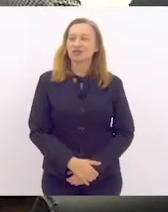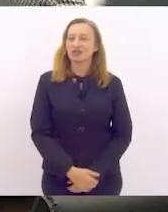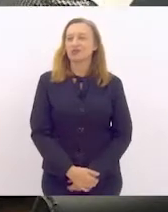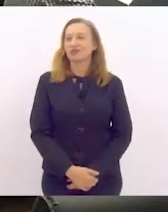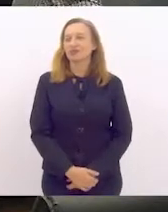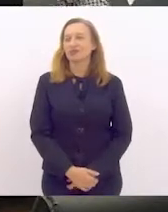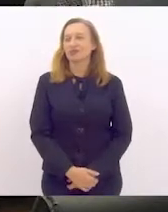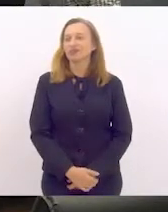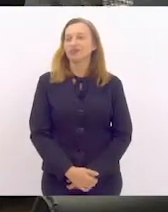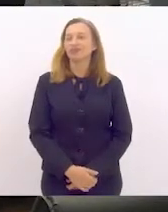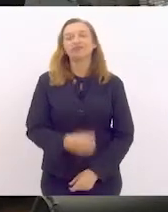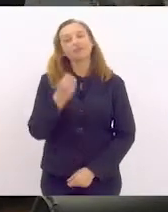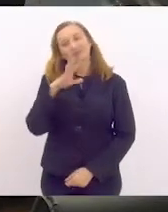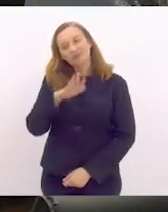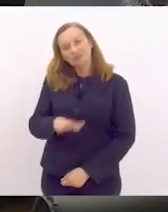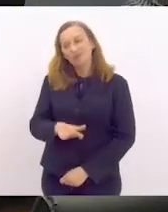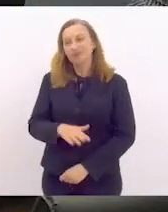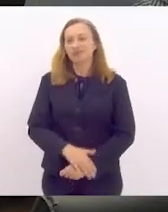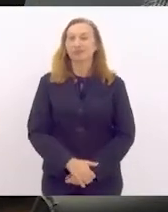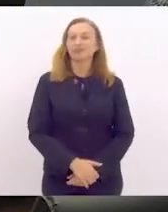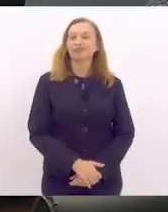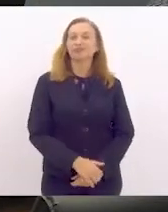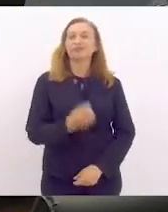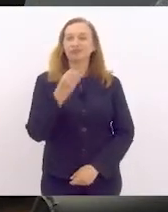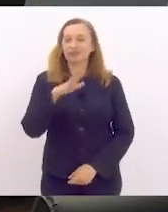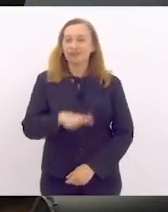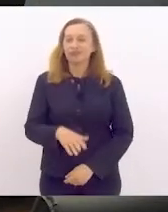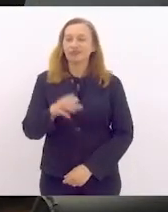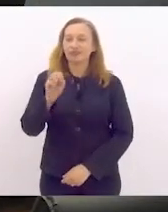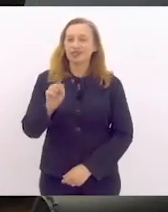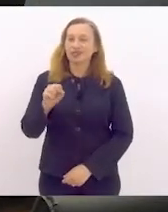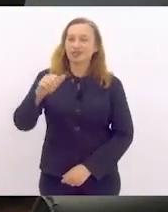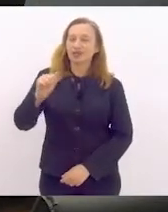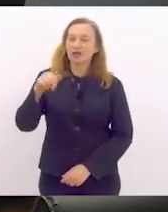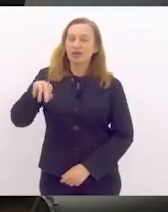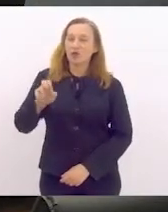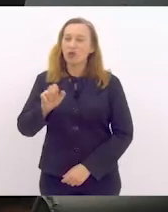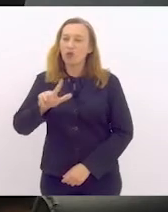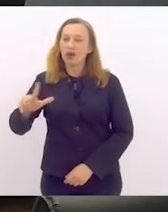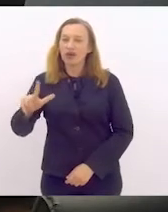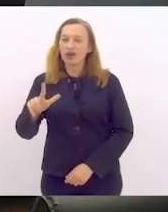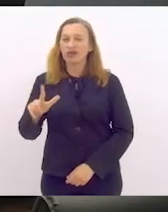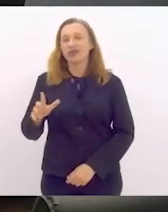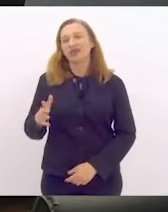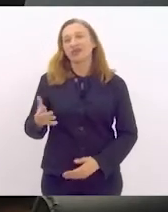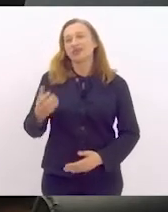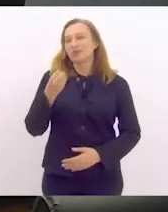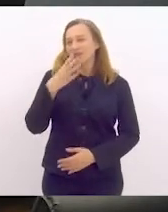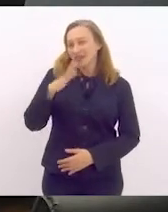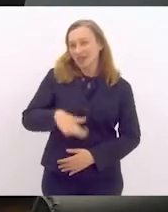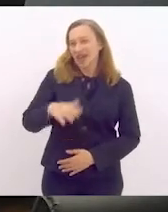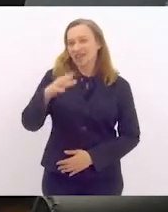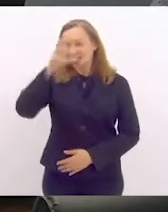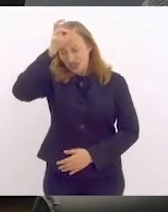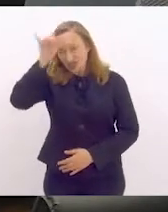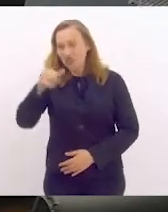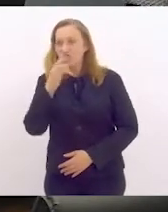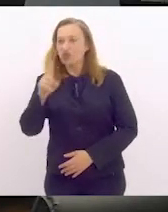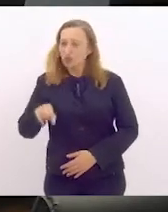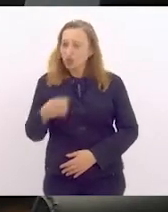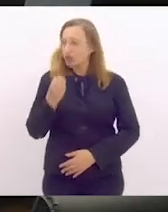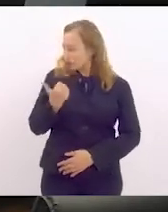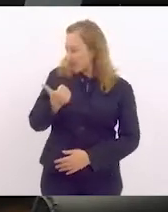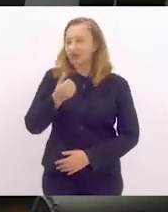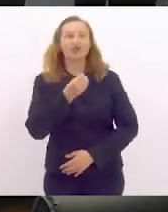Boa tarde. Boa tarde, Samuel. Oi, querida Tia Ju, boa tarde, tudo bem com você? Tudo